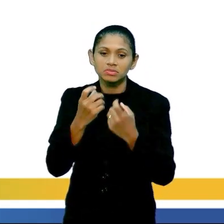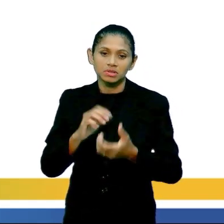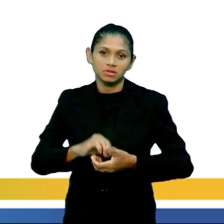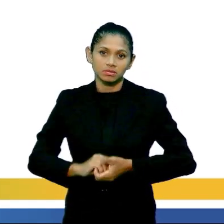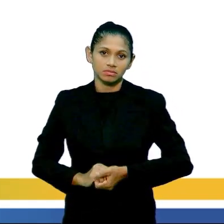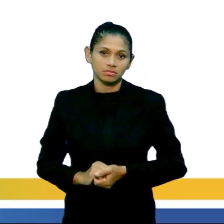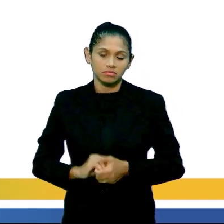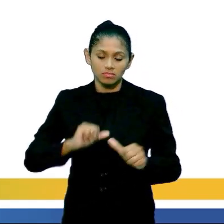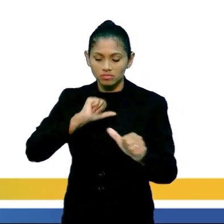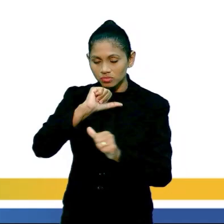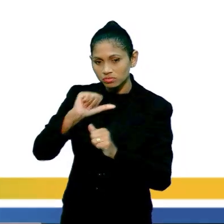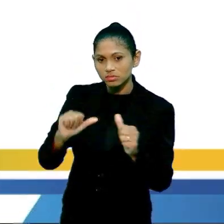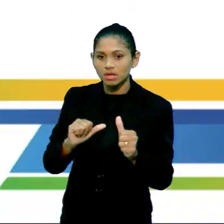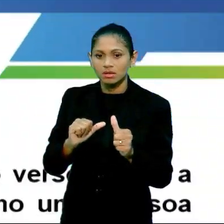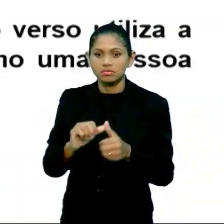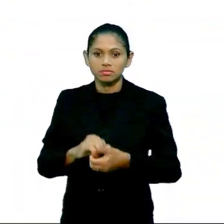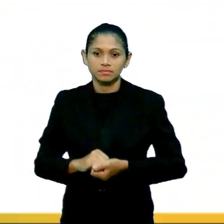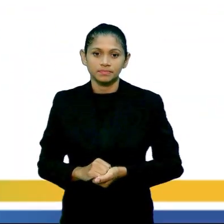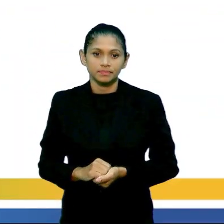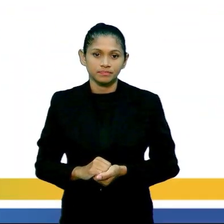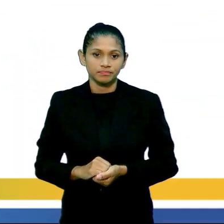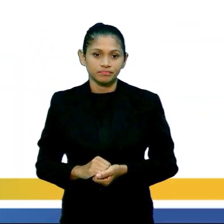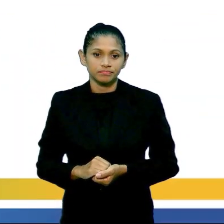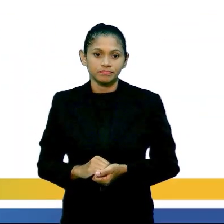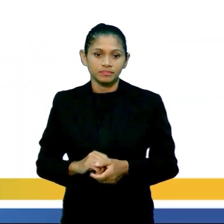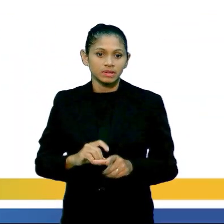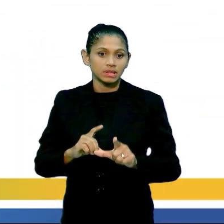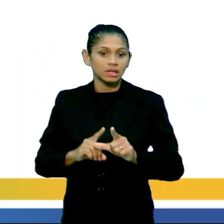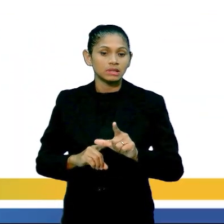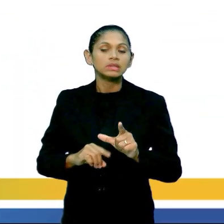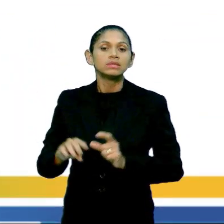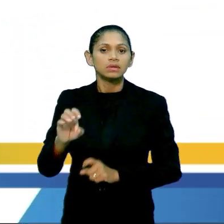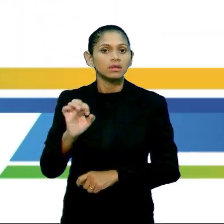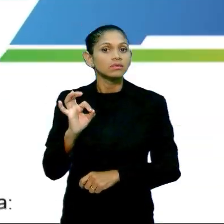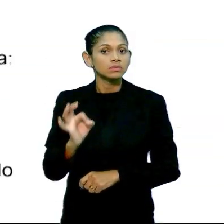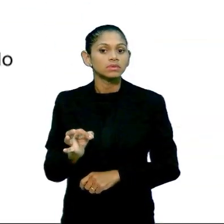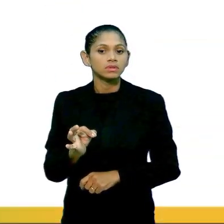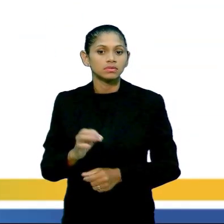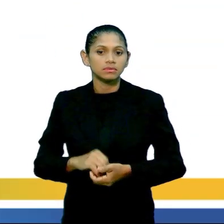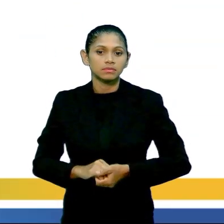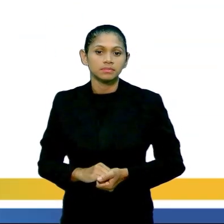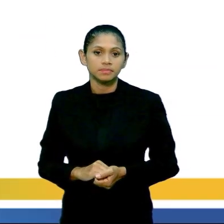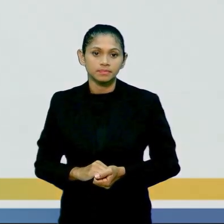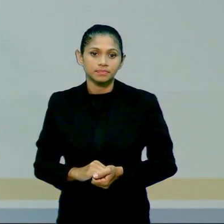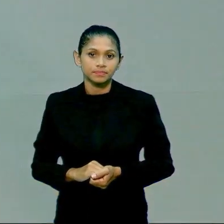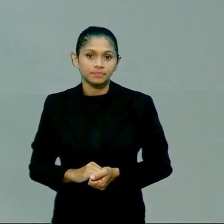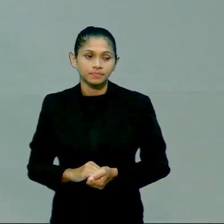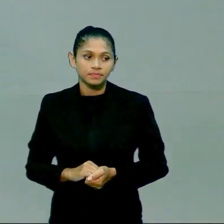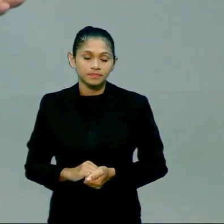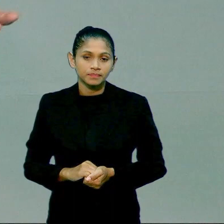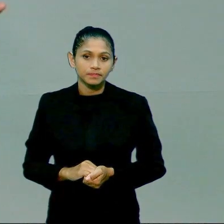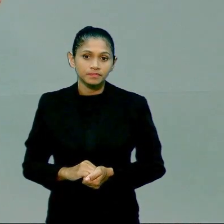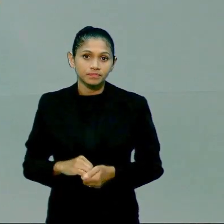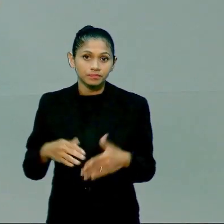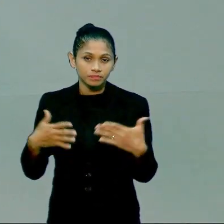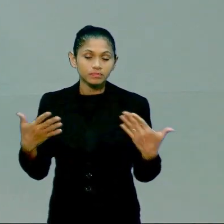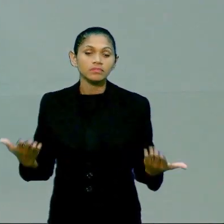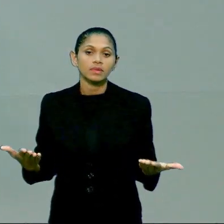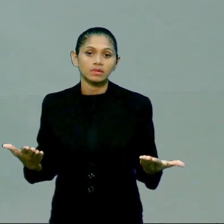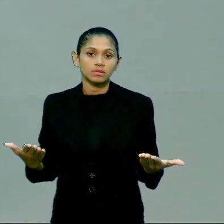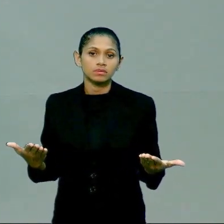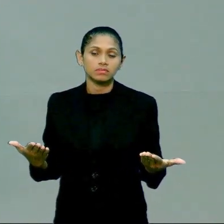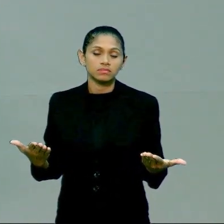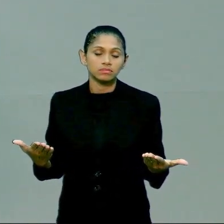choro, tá? Então, essa é a nossa alternativa correto, tá, galerinha? Então é isso,